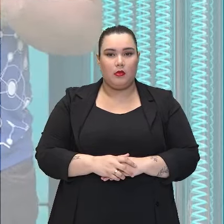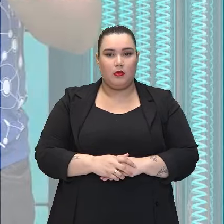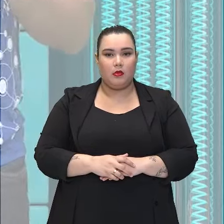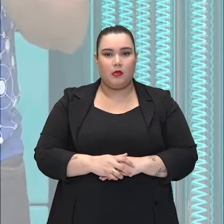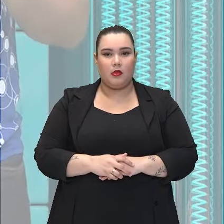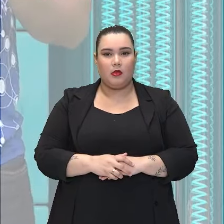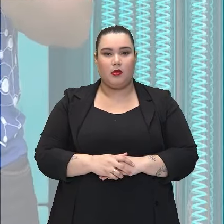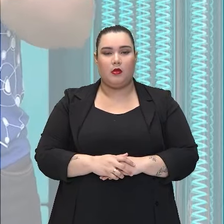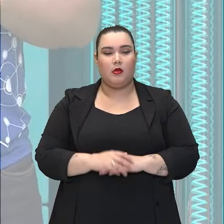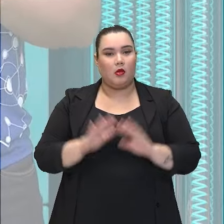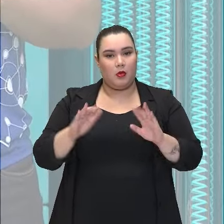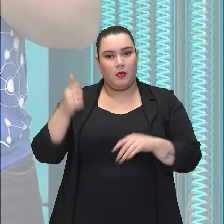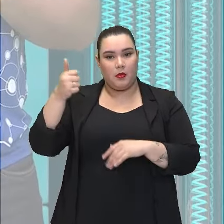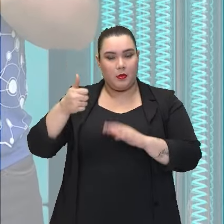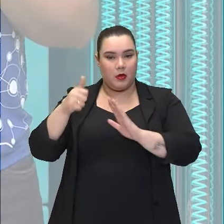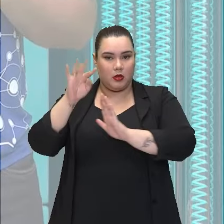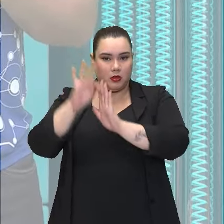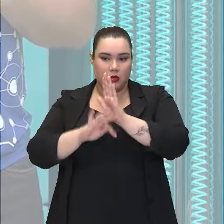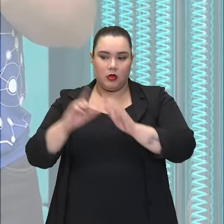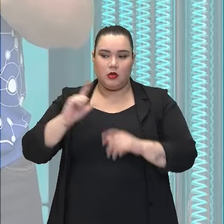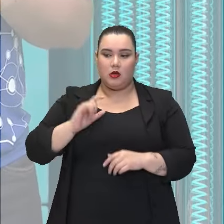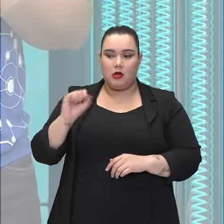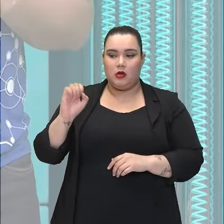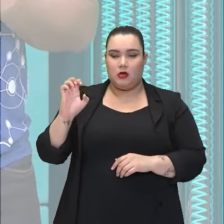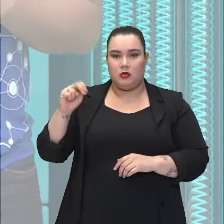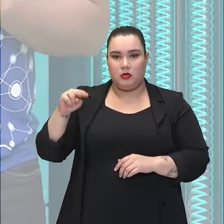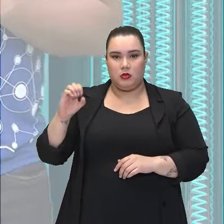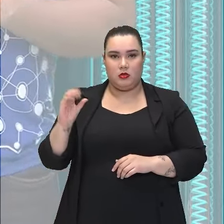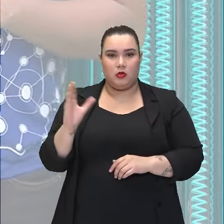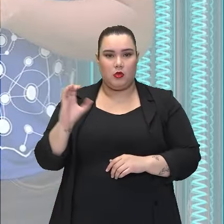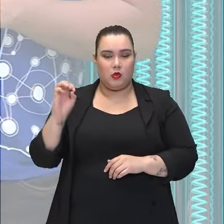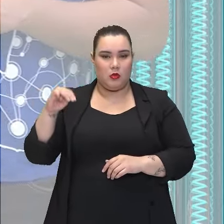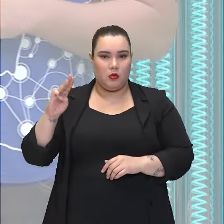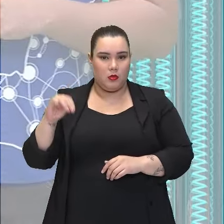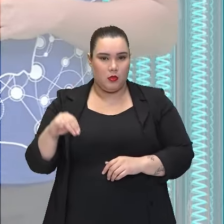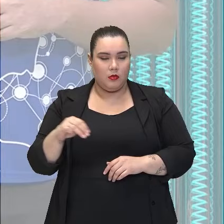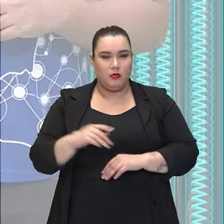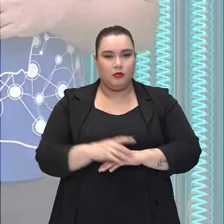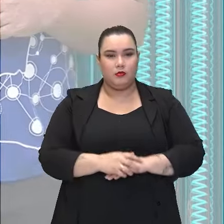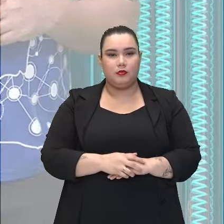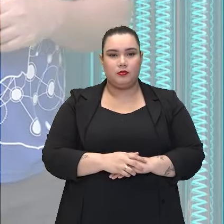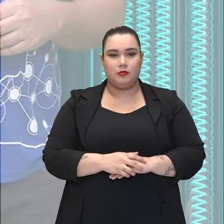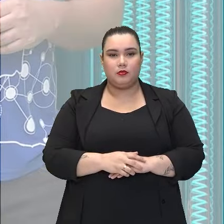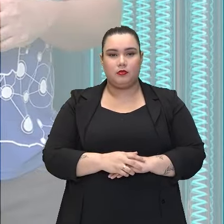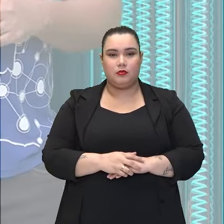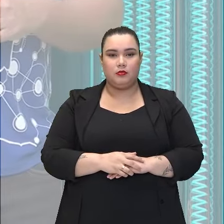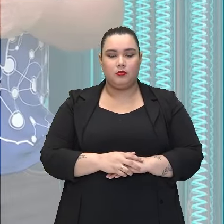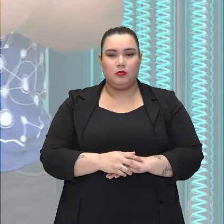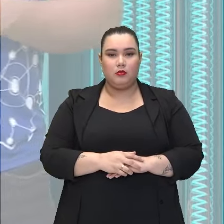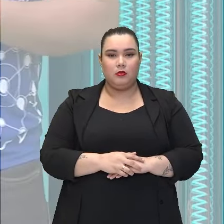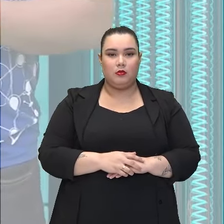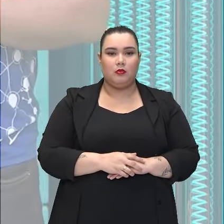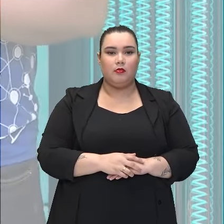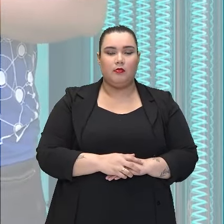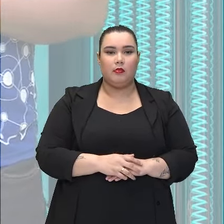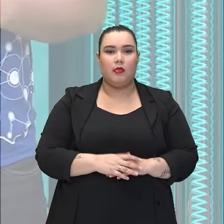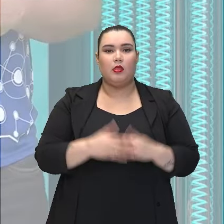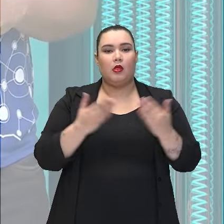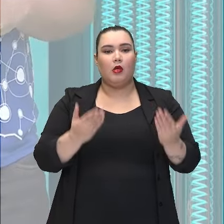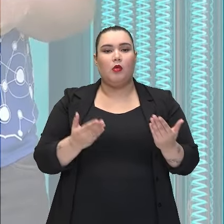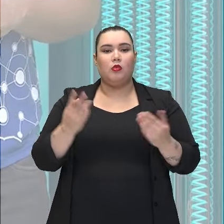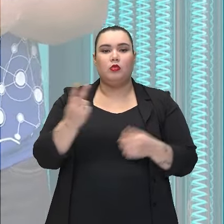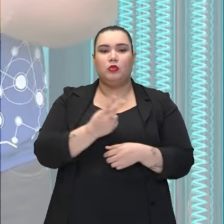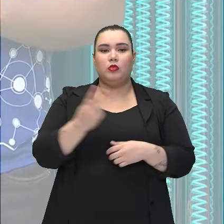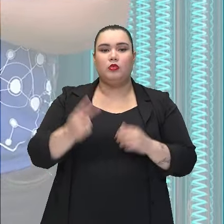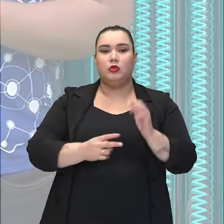agora, vimos que o primeiro tem o senso comum, certo? Como base. Então, colocando aqui o outro questionamento, olha só, qual dos dois